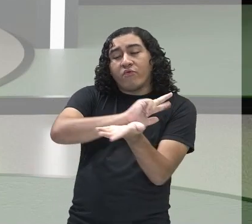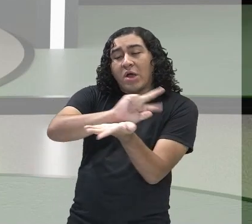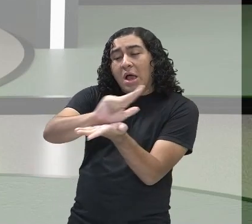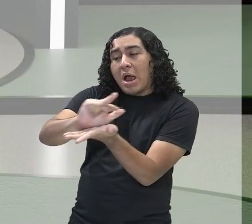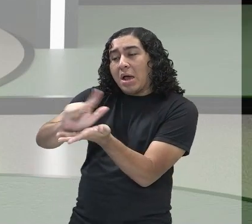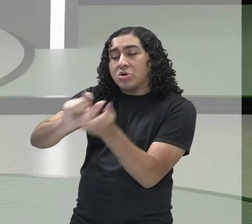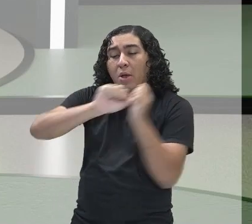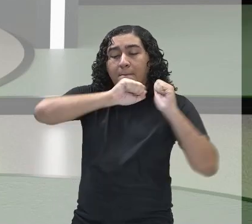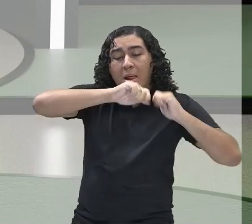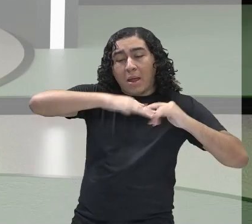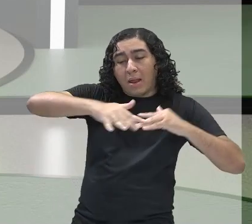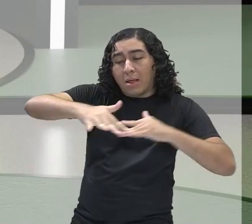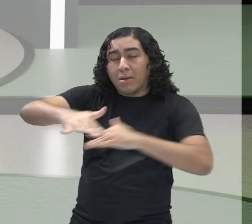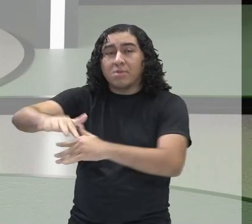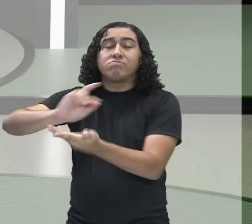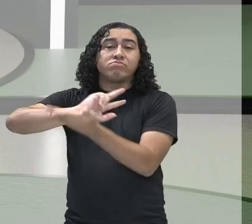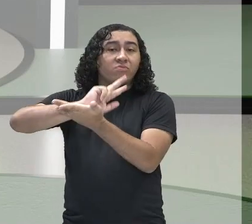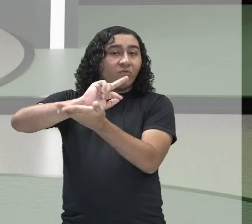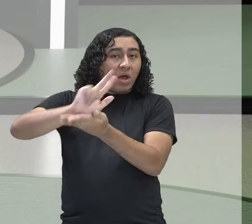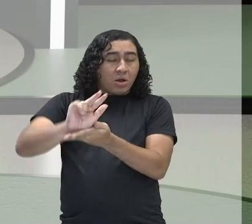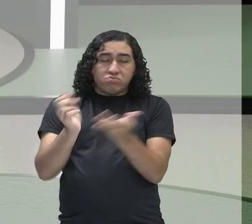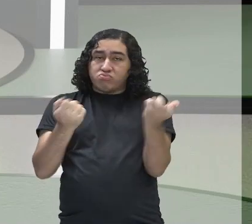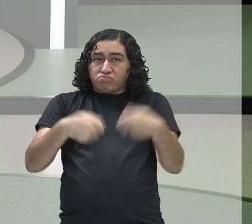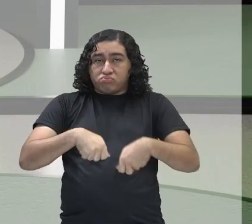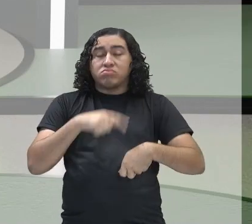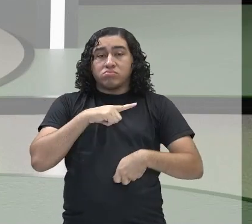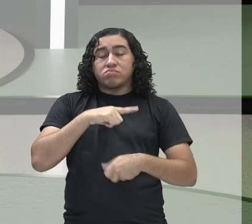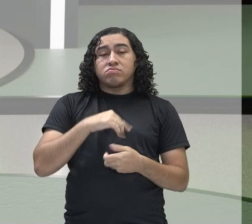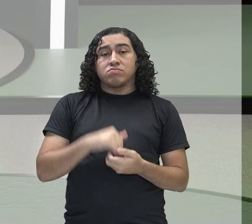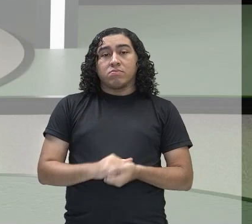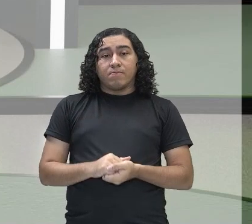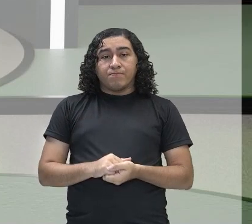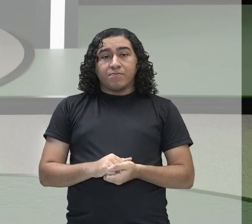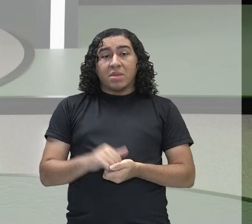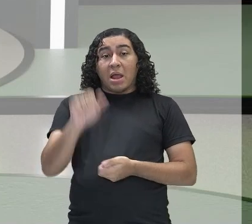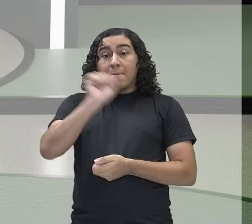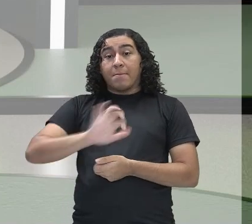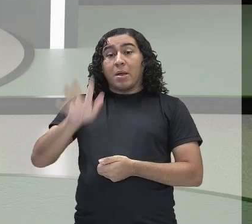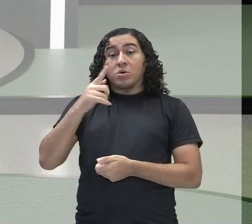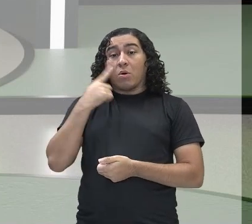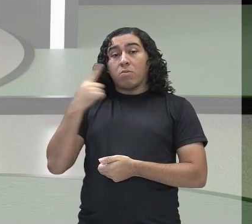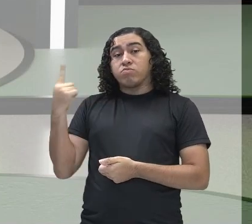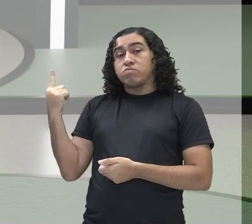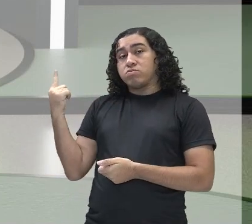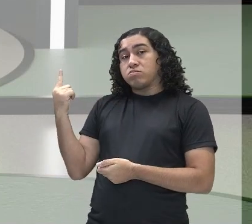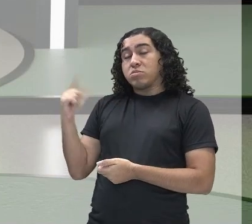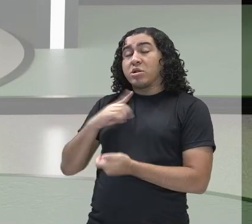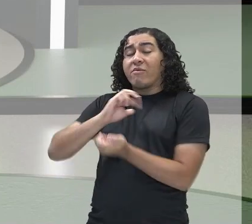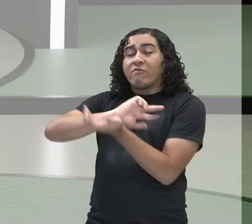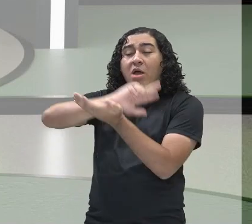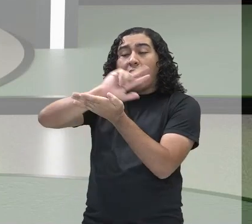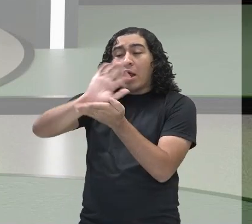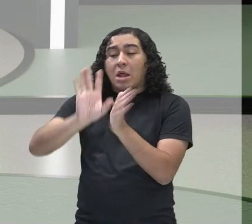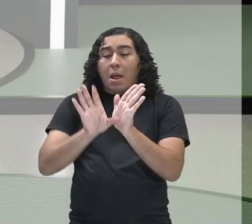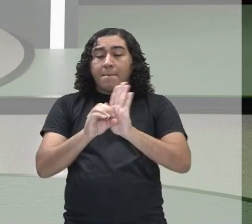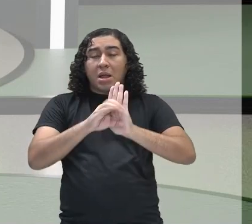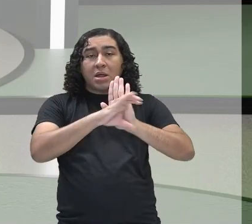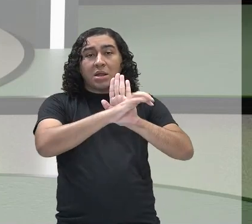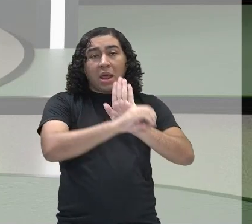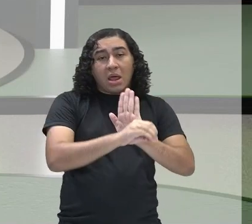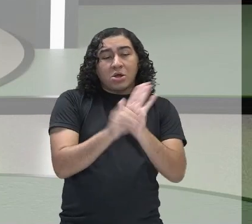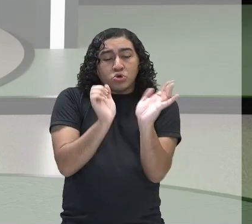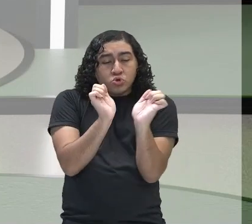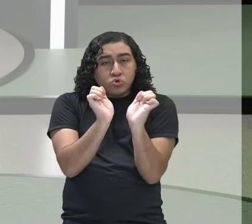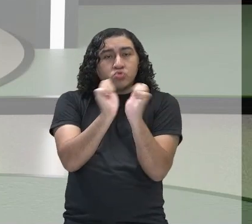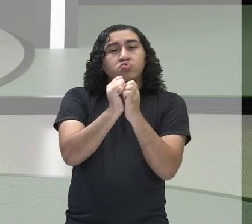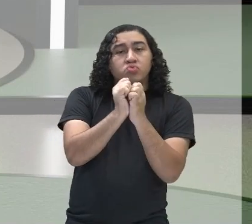Coloniais de diversos formatos né Então essa imagem representa pra gente várias bactérias ali juntinhas né